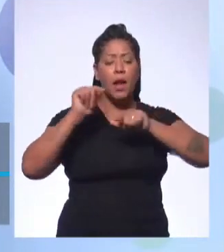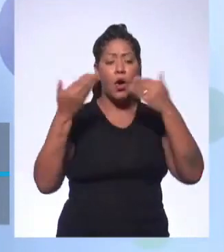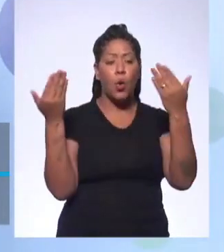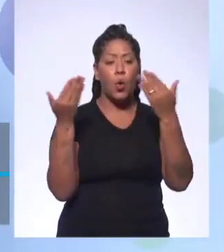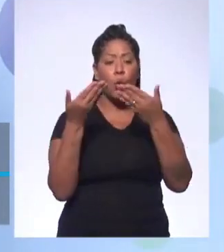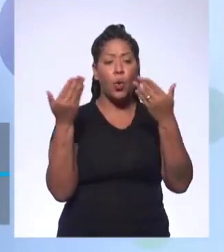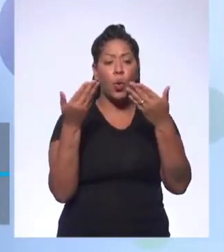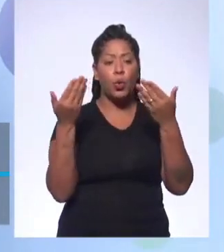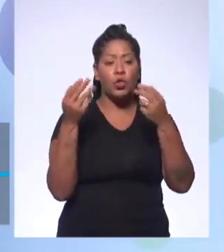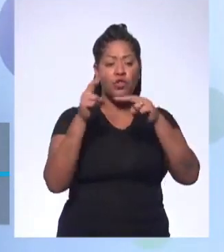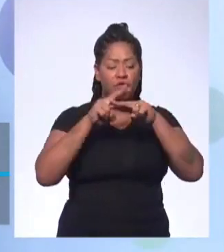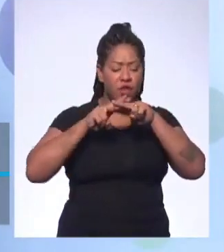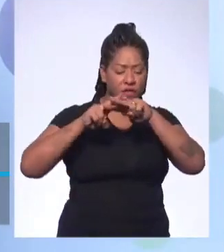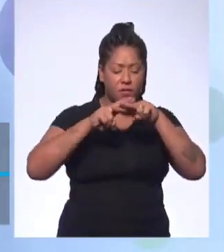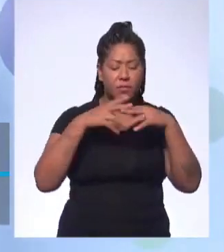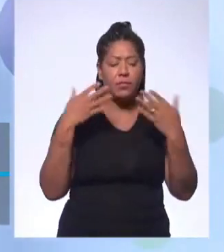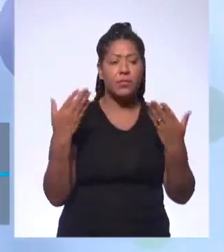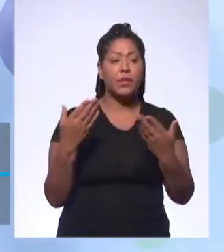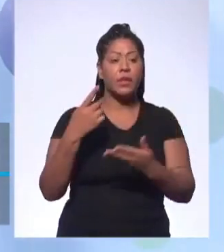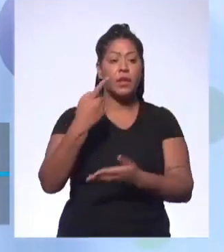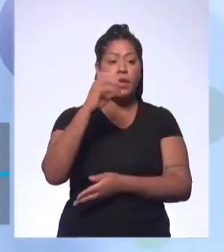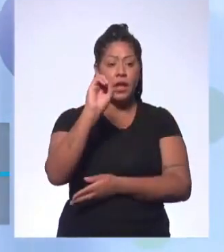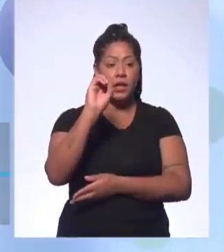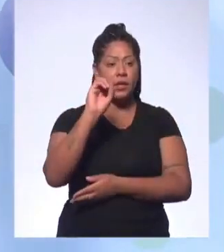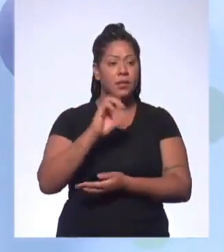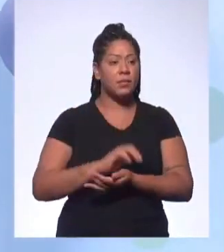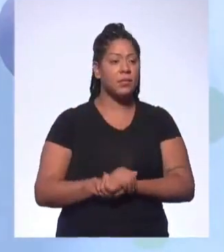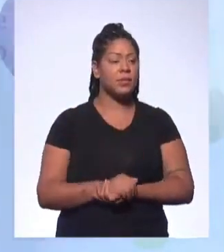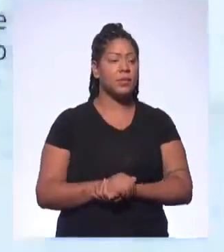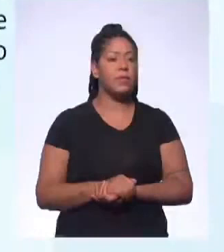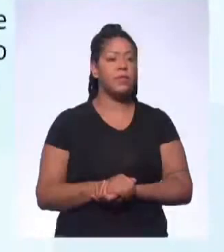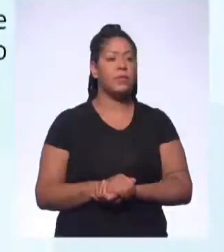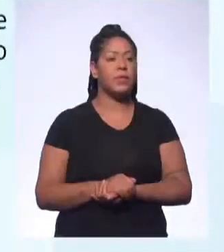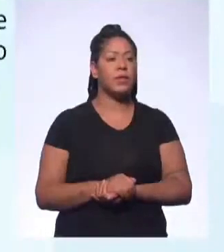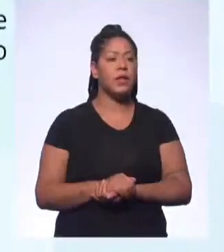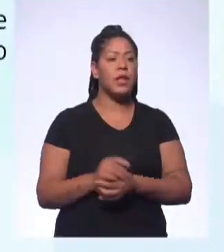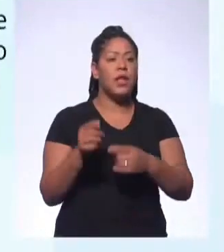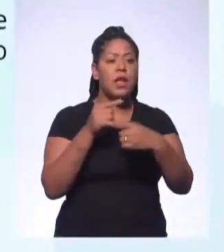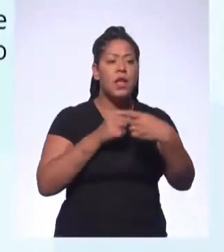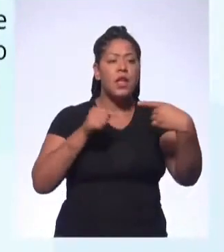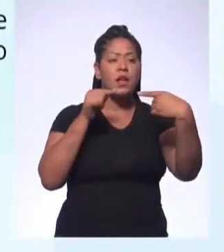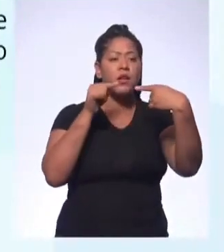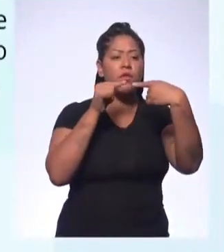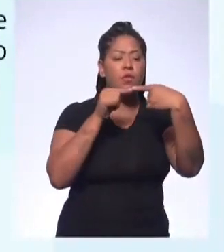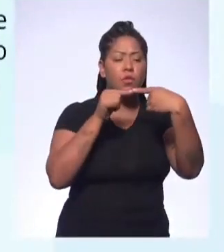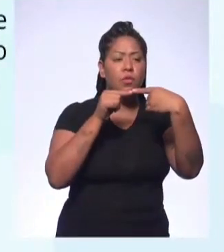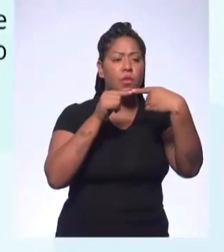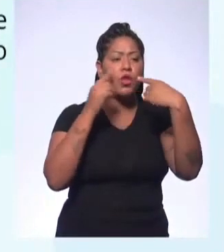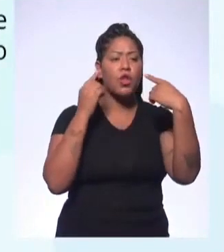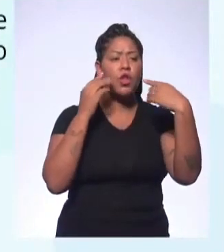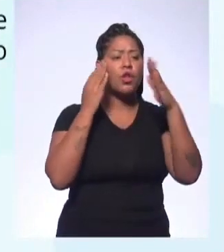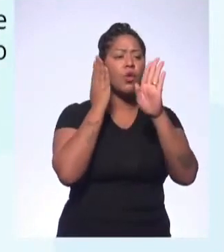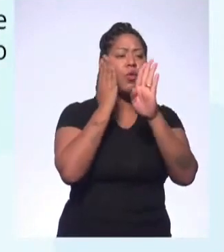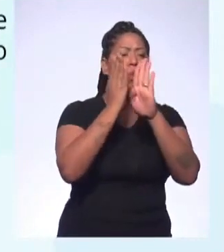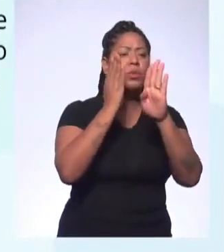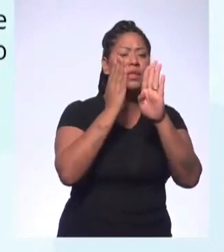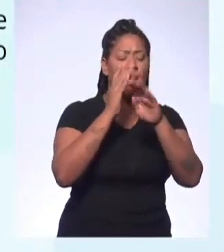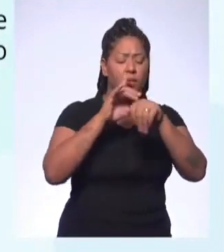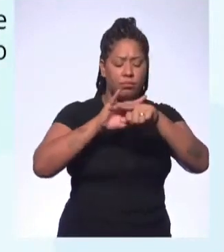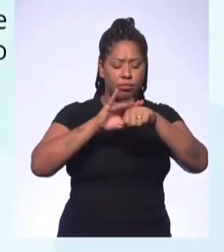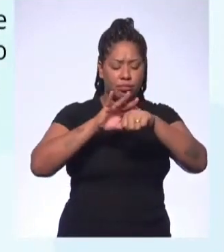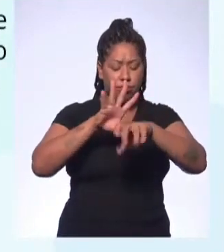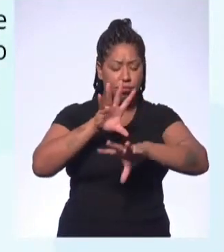né, revisitar. É a 10. Identificar sintomas, modos